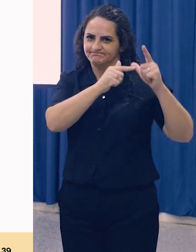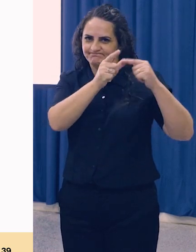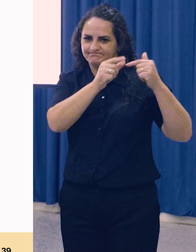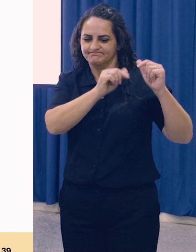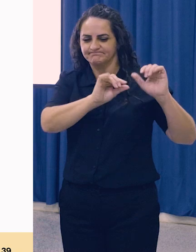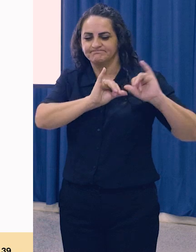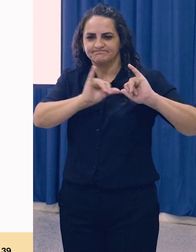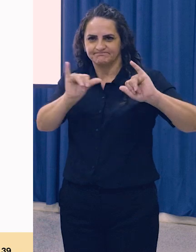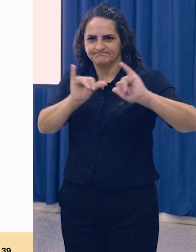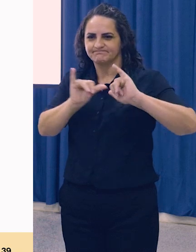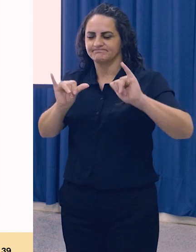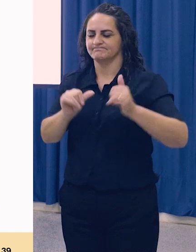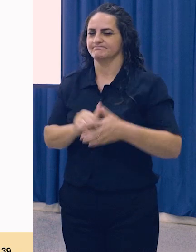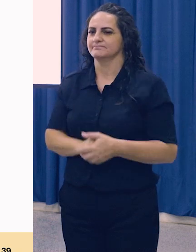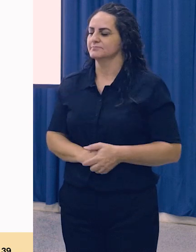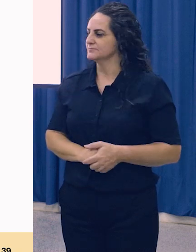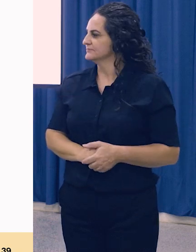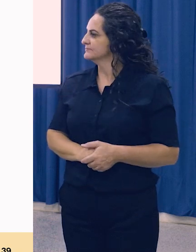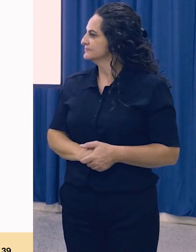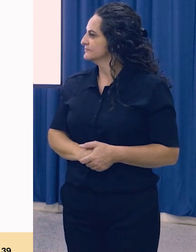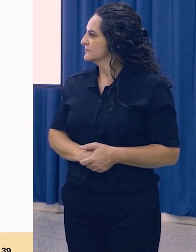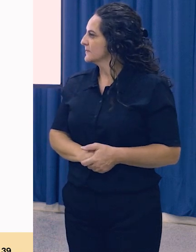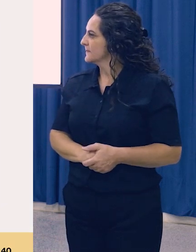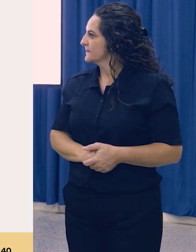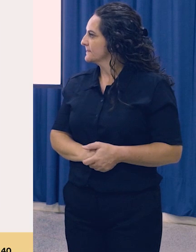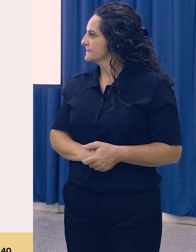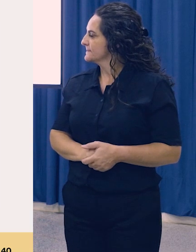para divulgar o filme.